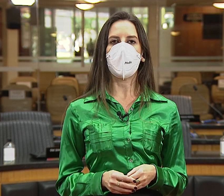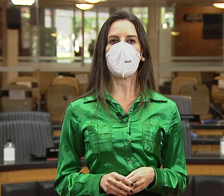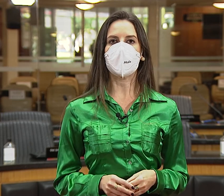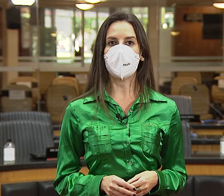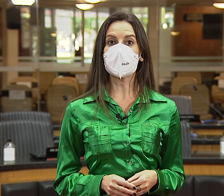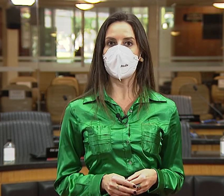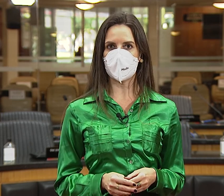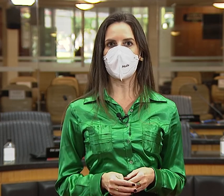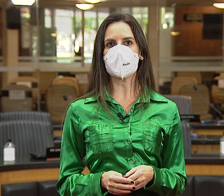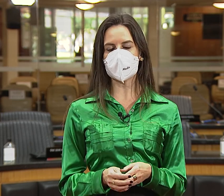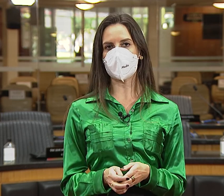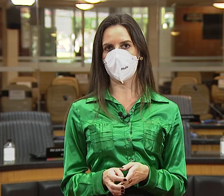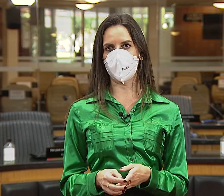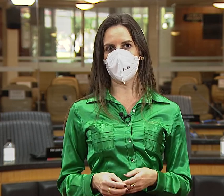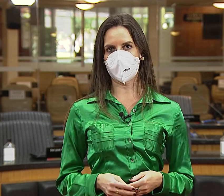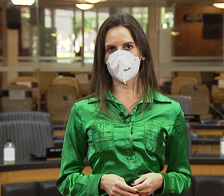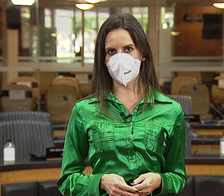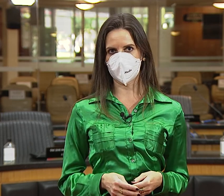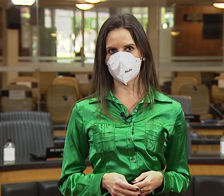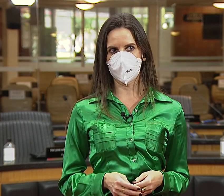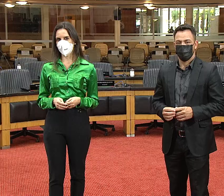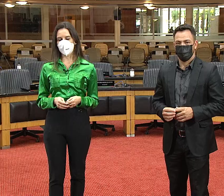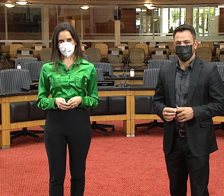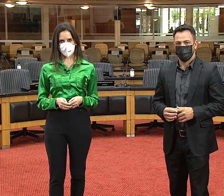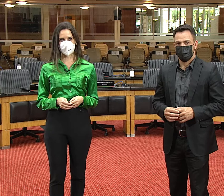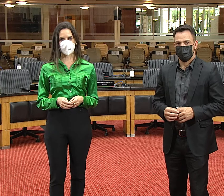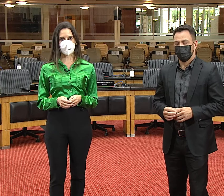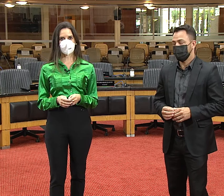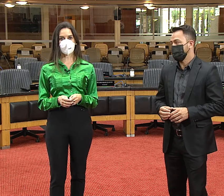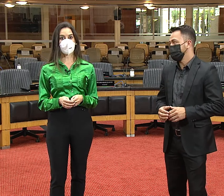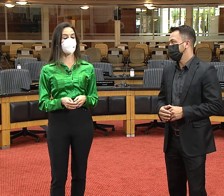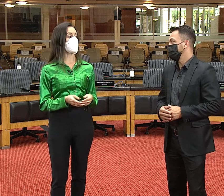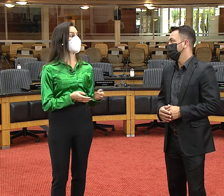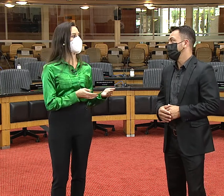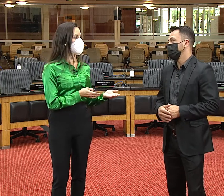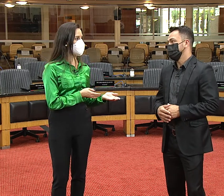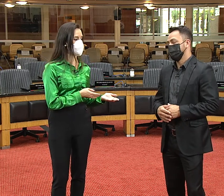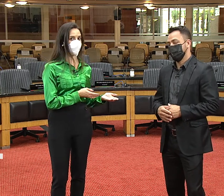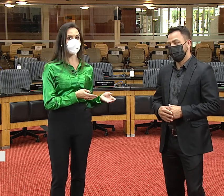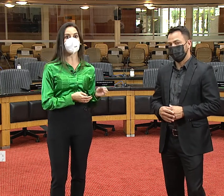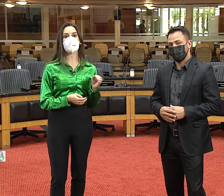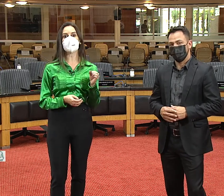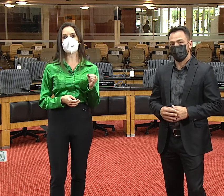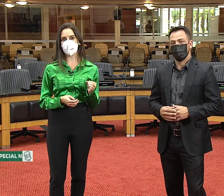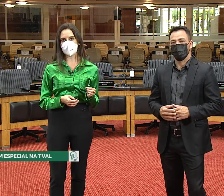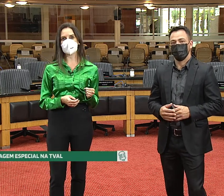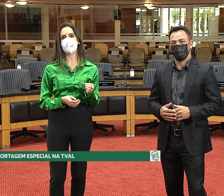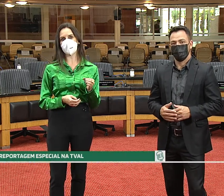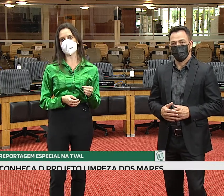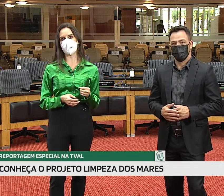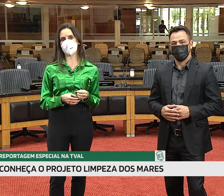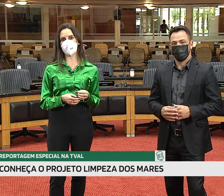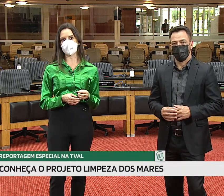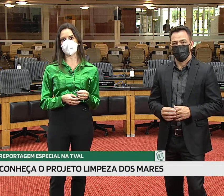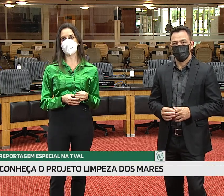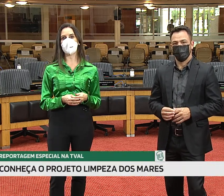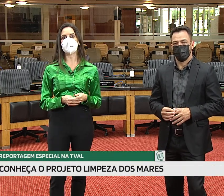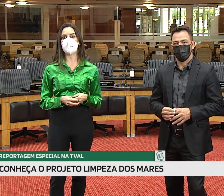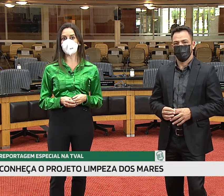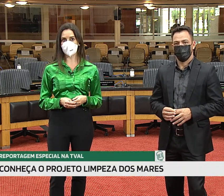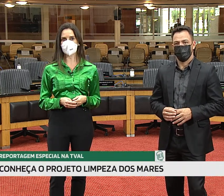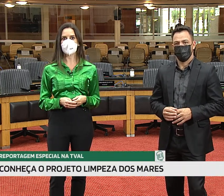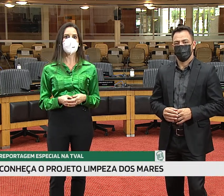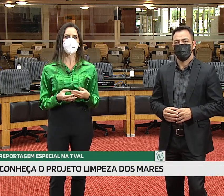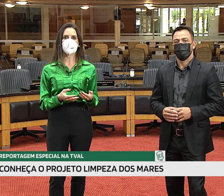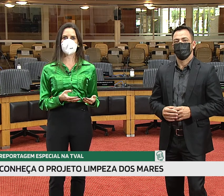aprovação, a matéria segue para a sanção do governador. Olha, agora o assunto é meio ambiente. Cada vez mais vemos flagrantes de